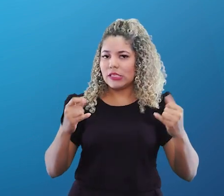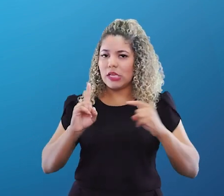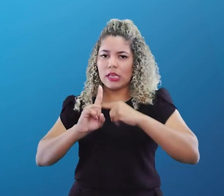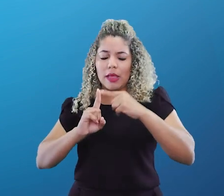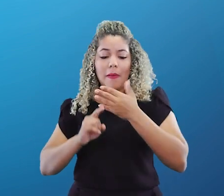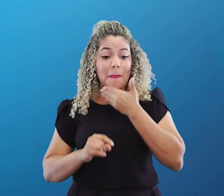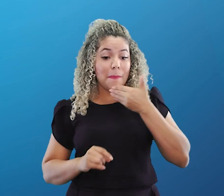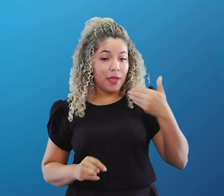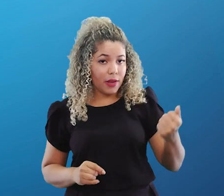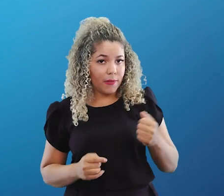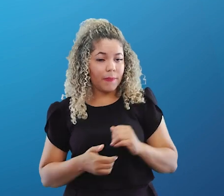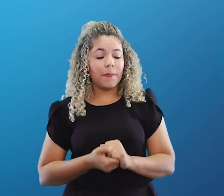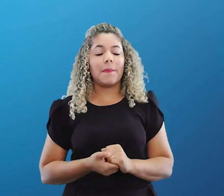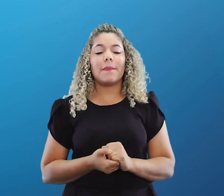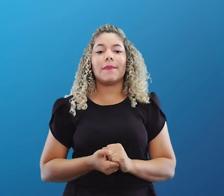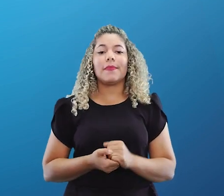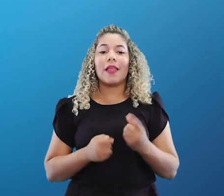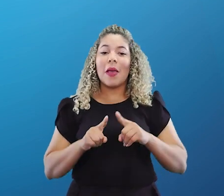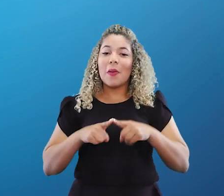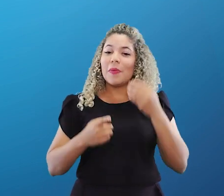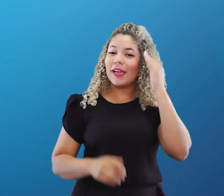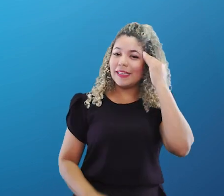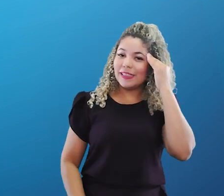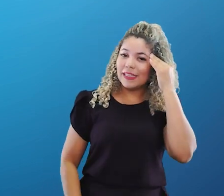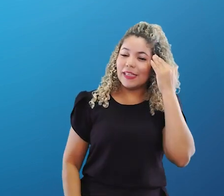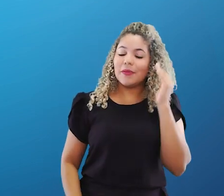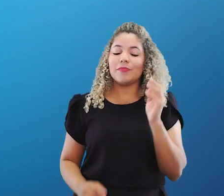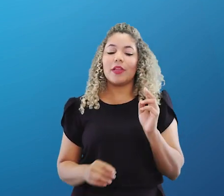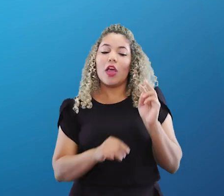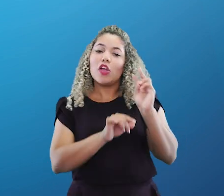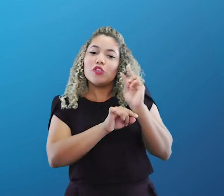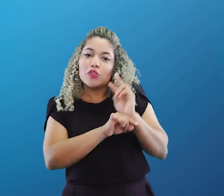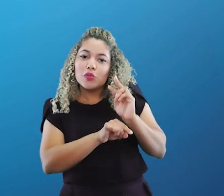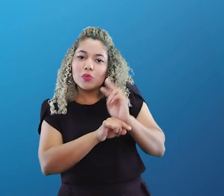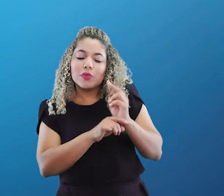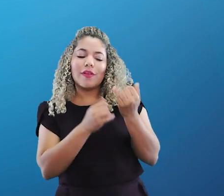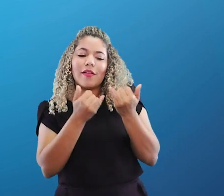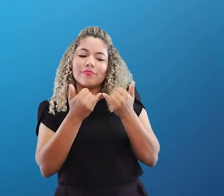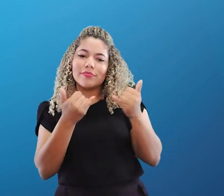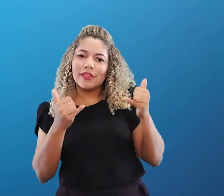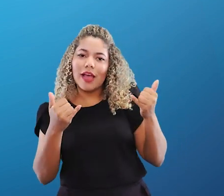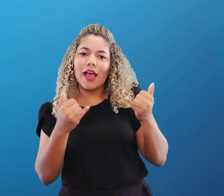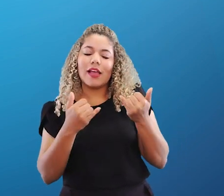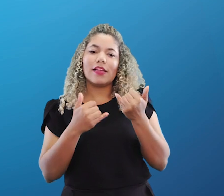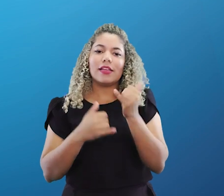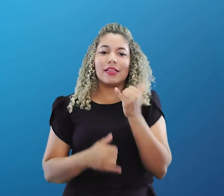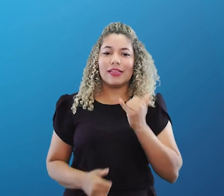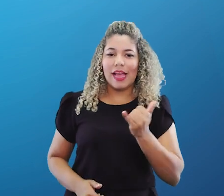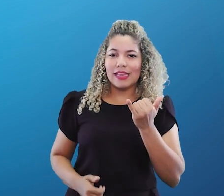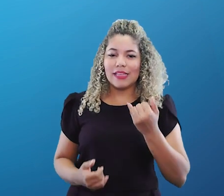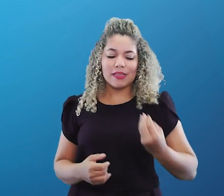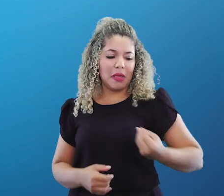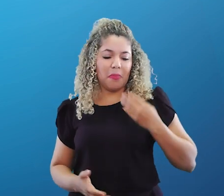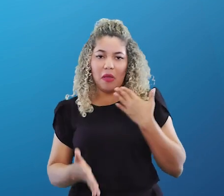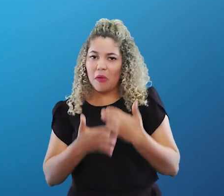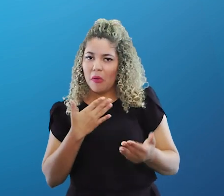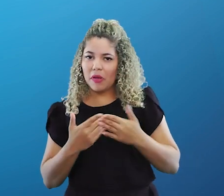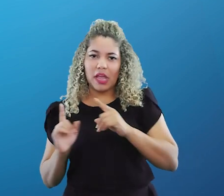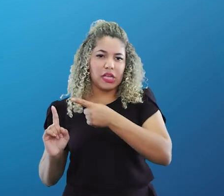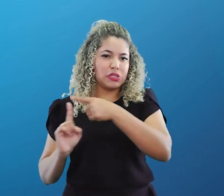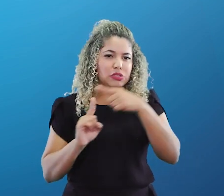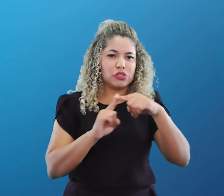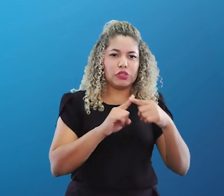eficiência aumente. Porém, nós entendemos que a lei da conservação da energia, ela está presente em qualquer tipo